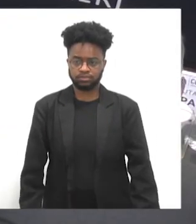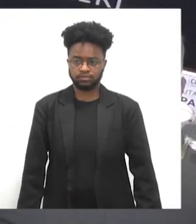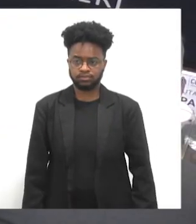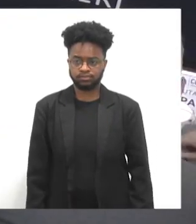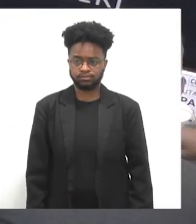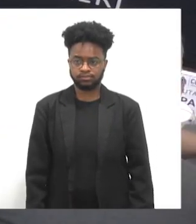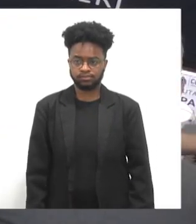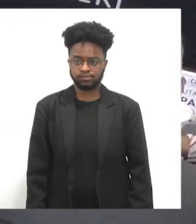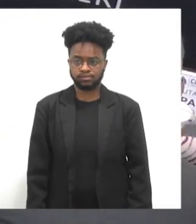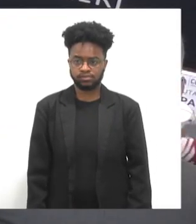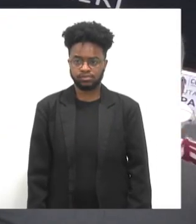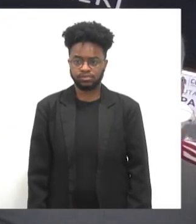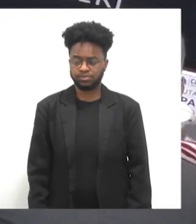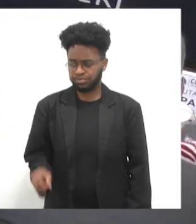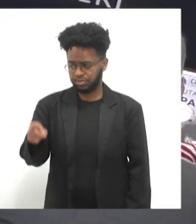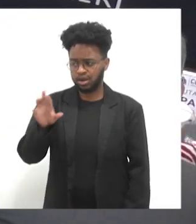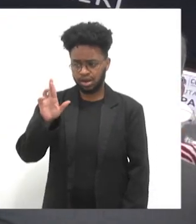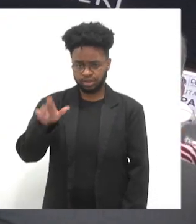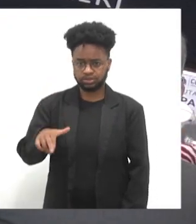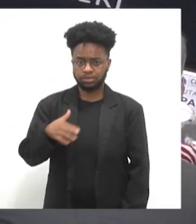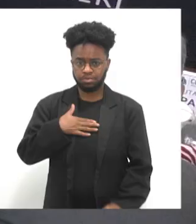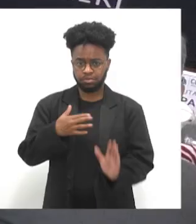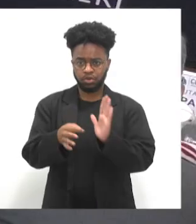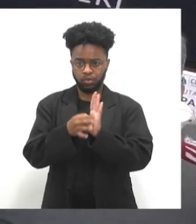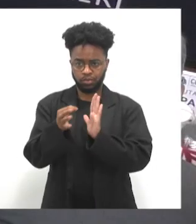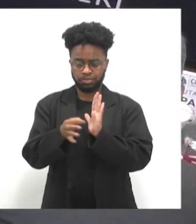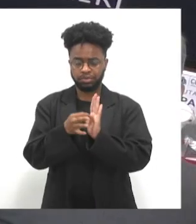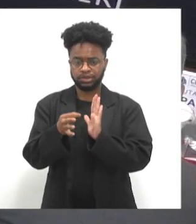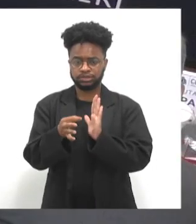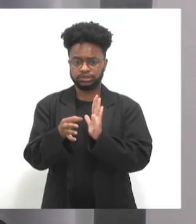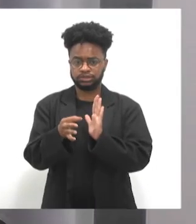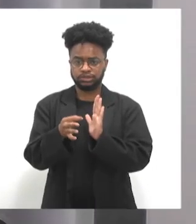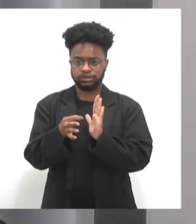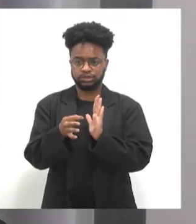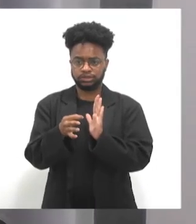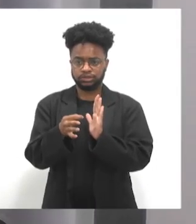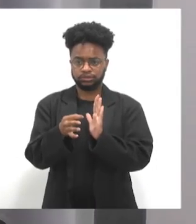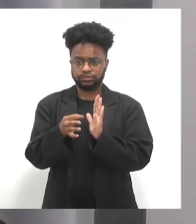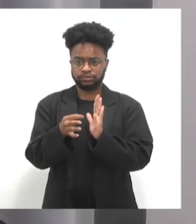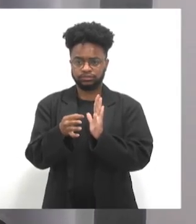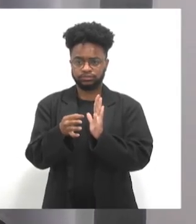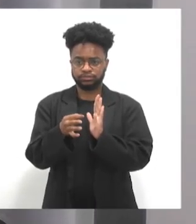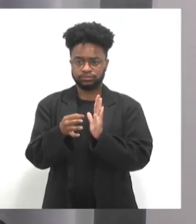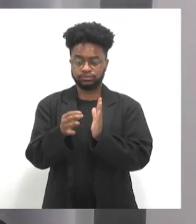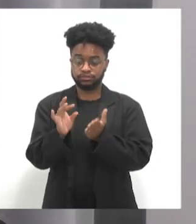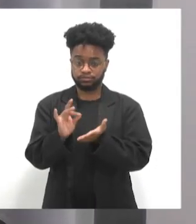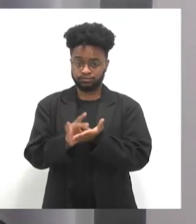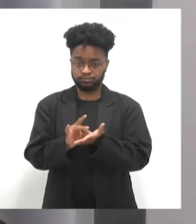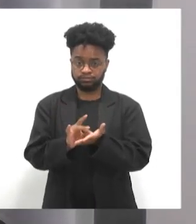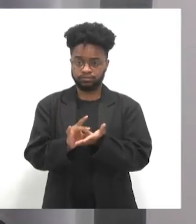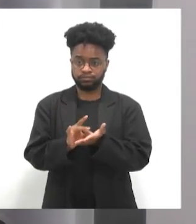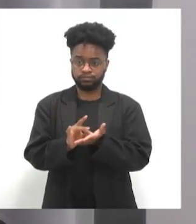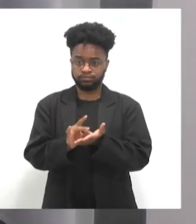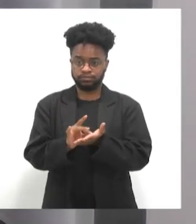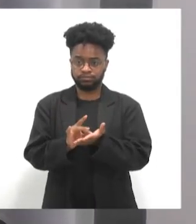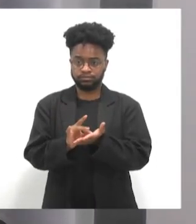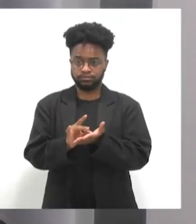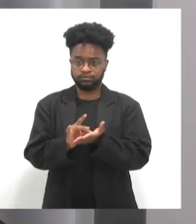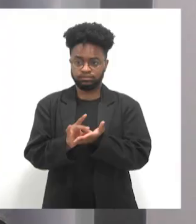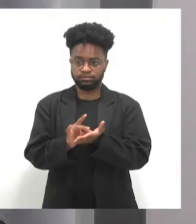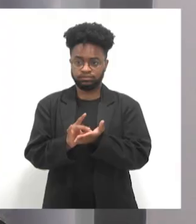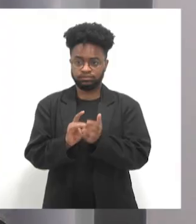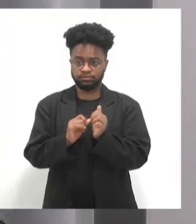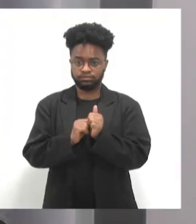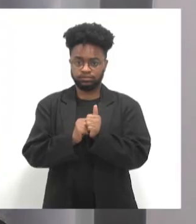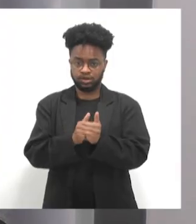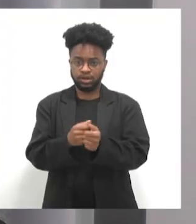Deputado Luiz Paulo, Vossa Excelência tem absoluta razão. Meu parecer foi, na verdade, baseado por estarmos